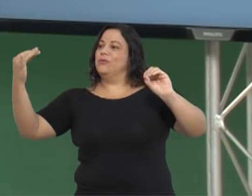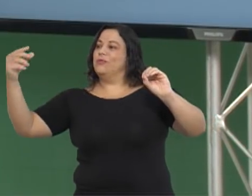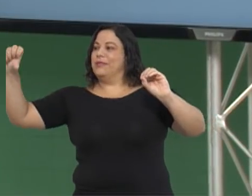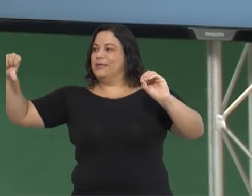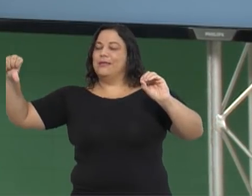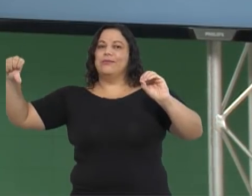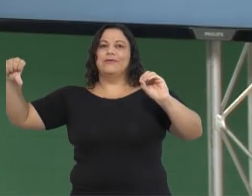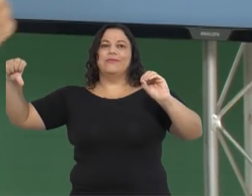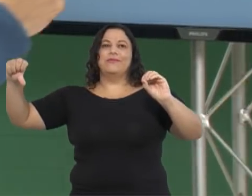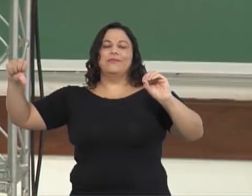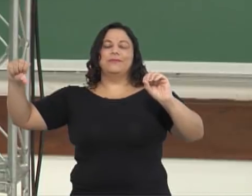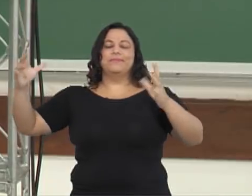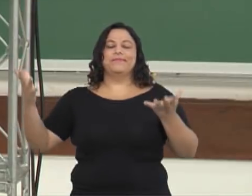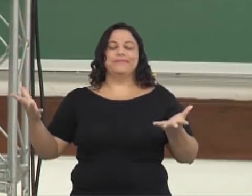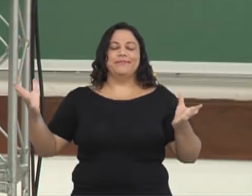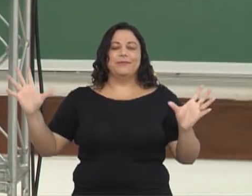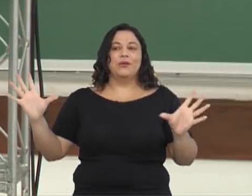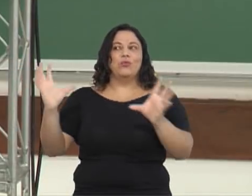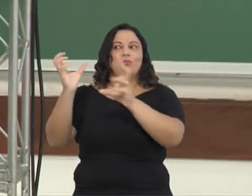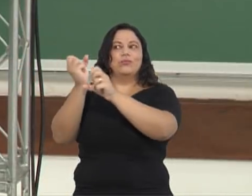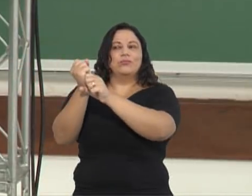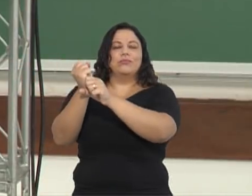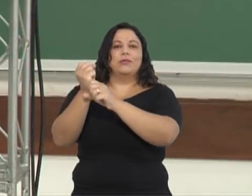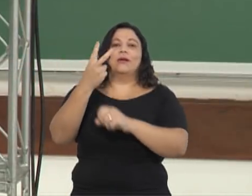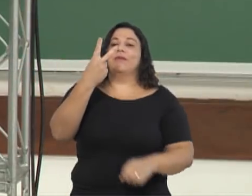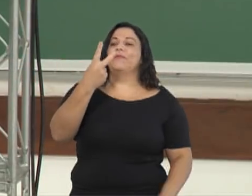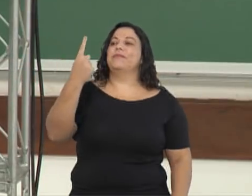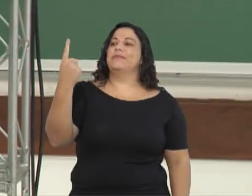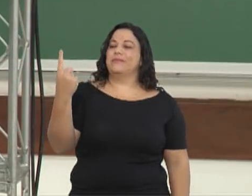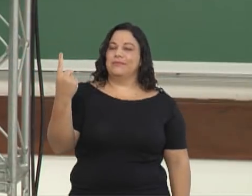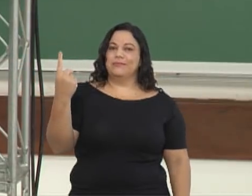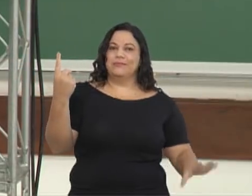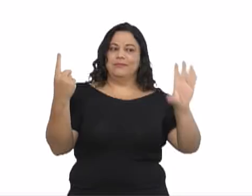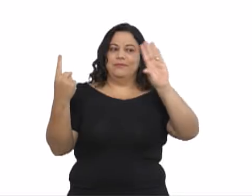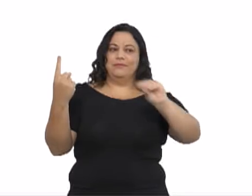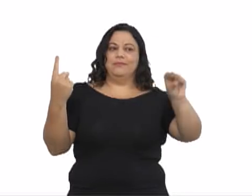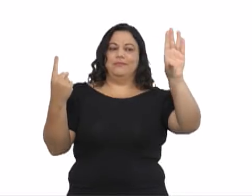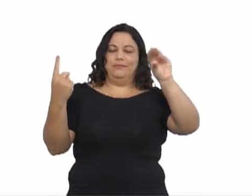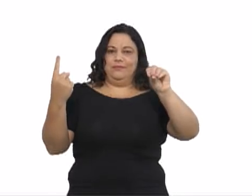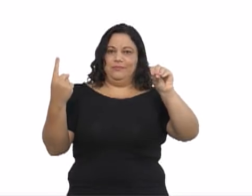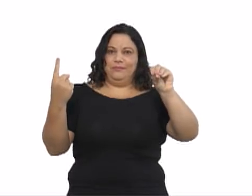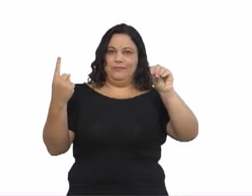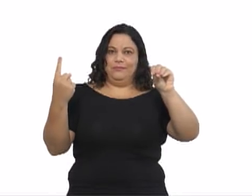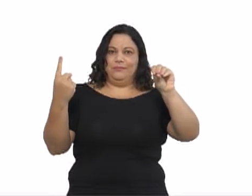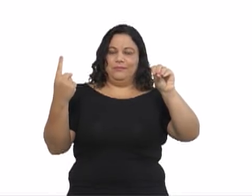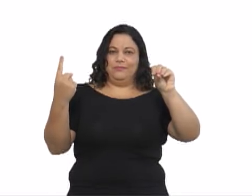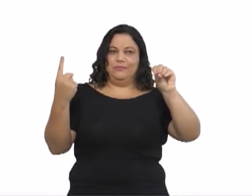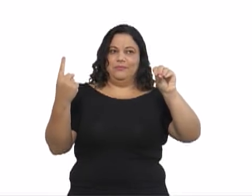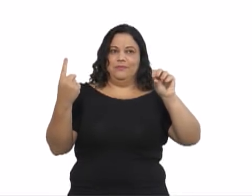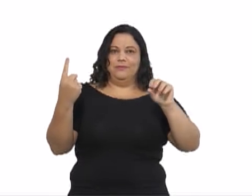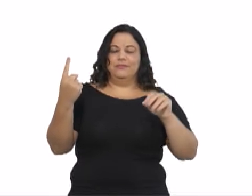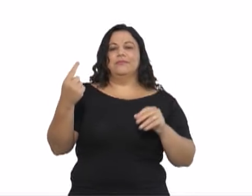trabalhou anteriormente. Então, 21 vai ficar 21.